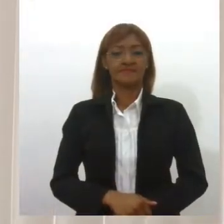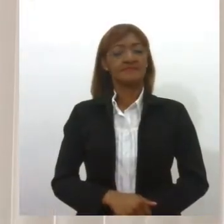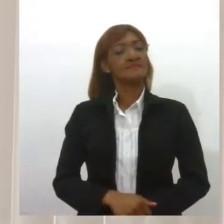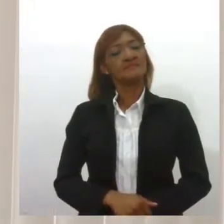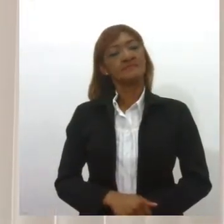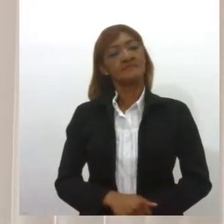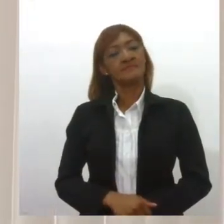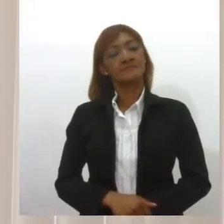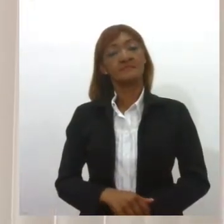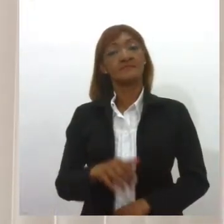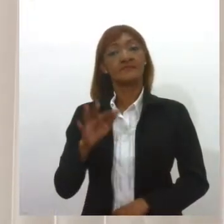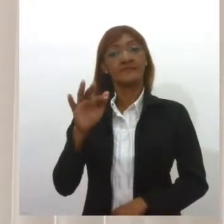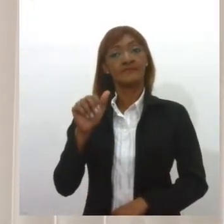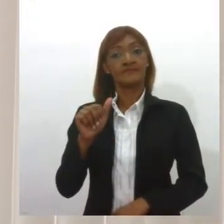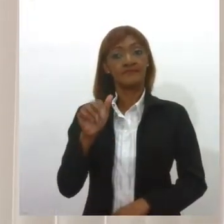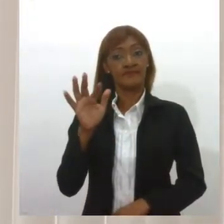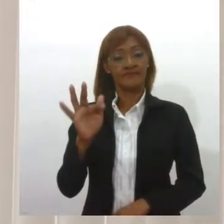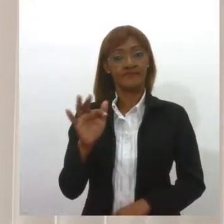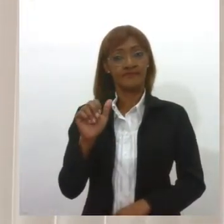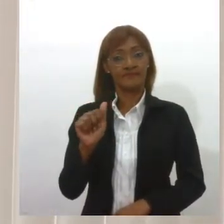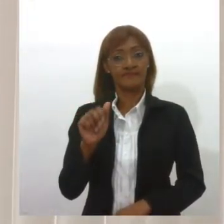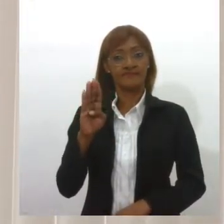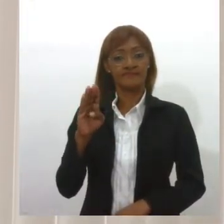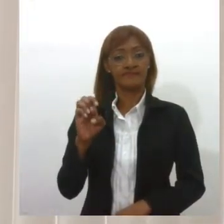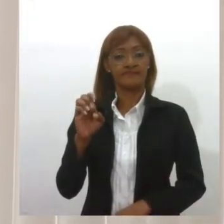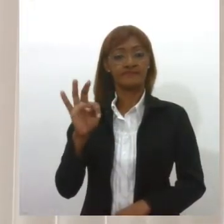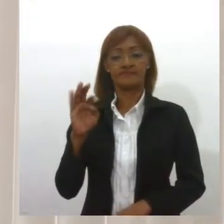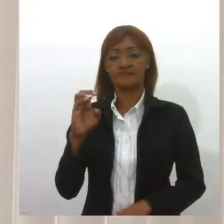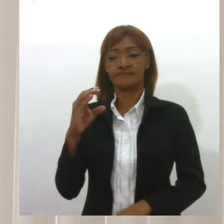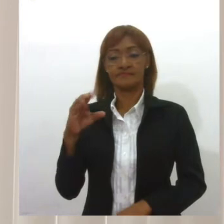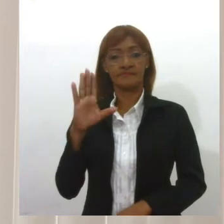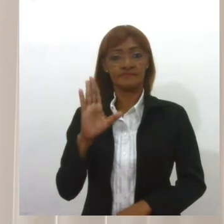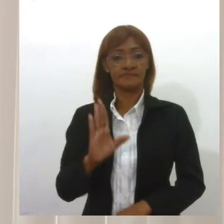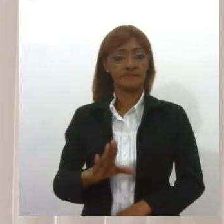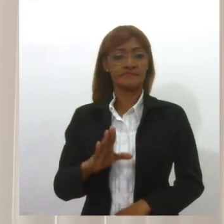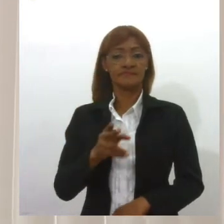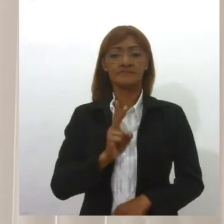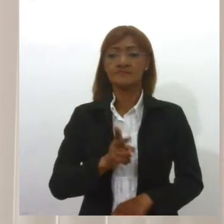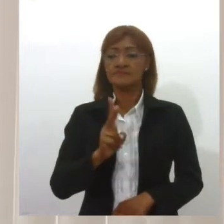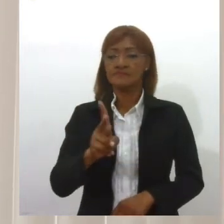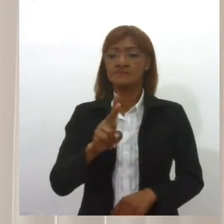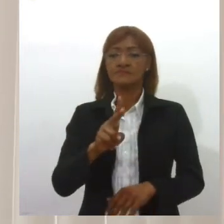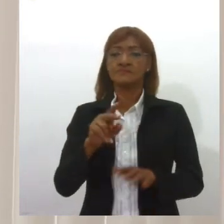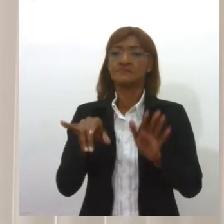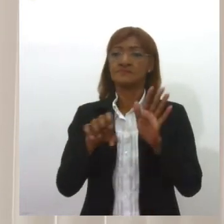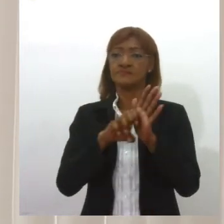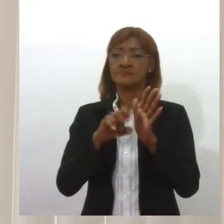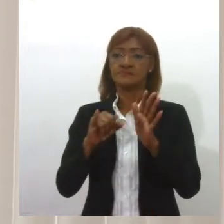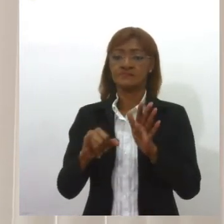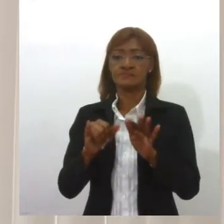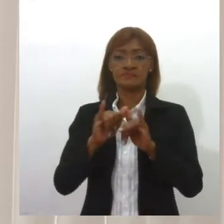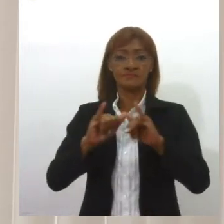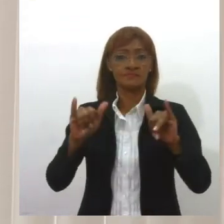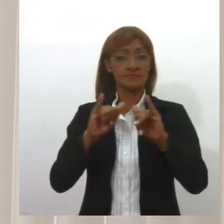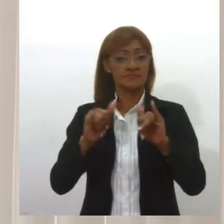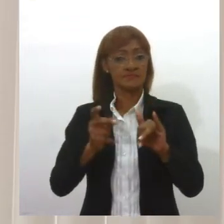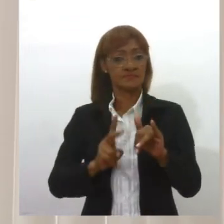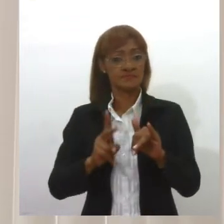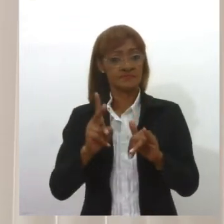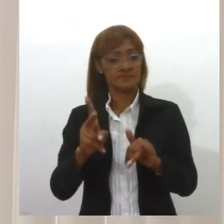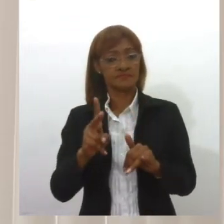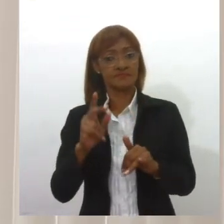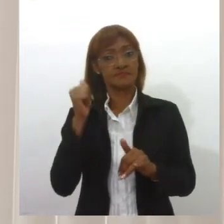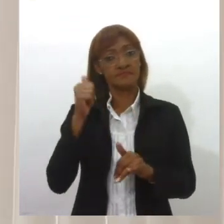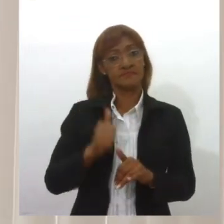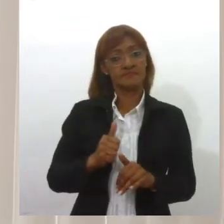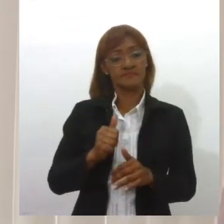A FAPTEC prorrogou as inscrições do edital para bolsas de comunicação científica. Sobre isso, nós iremos conversar com a Flávia